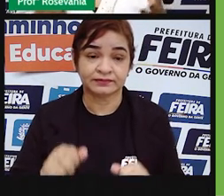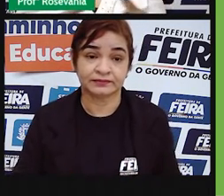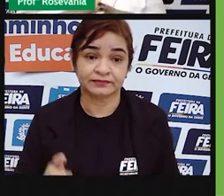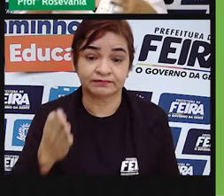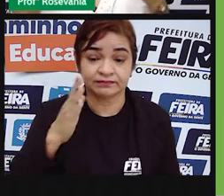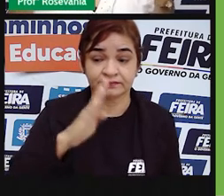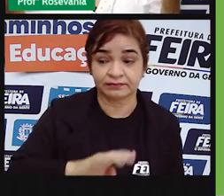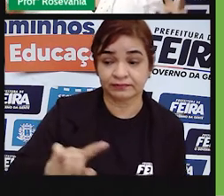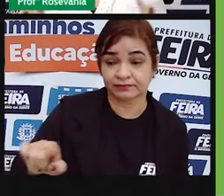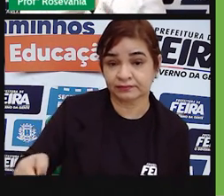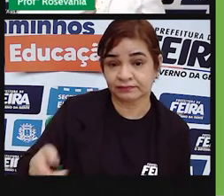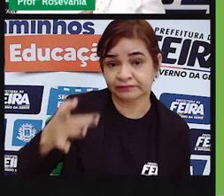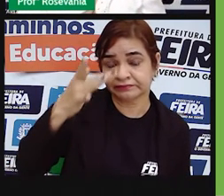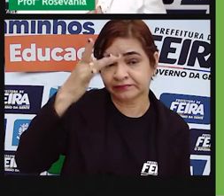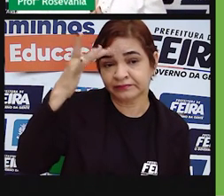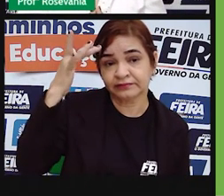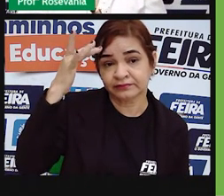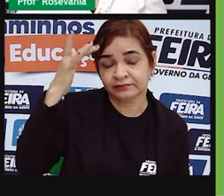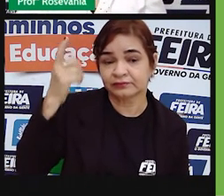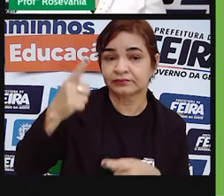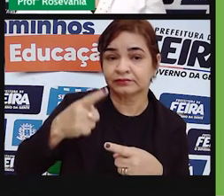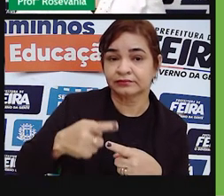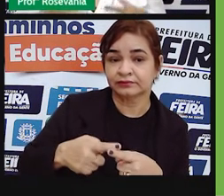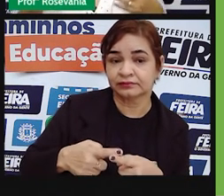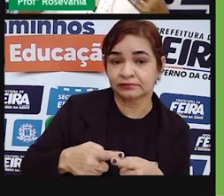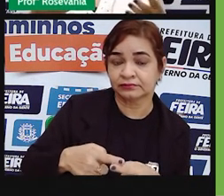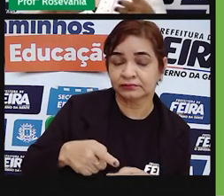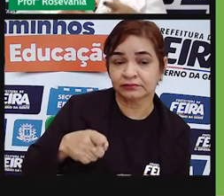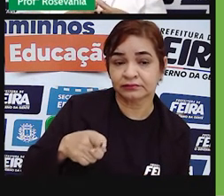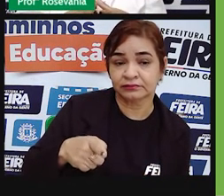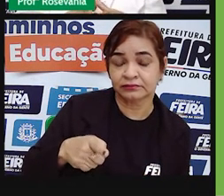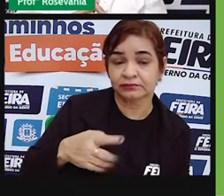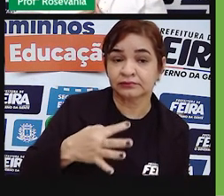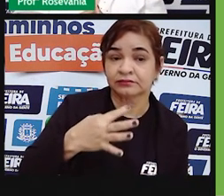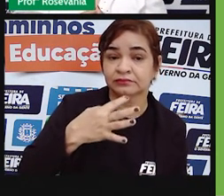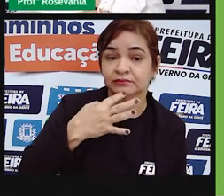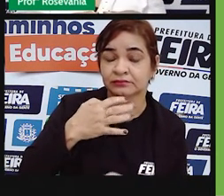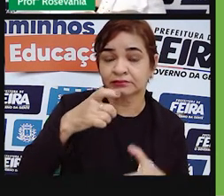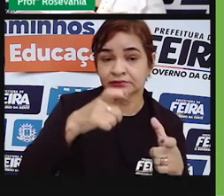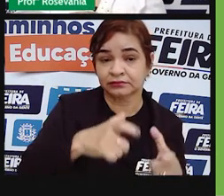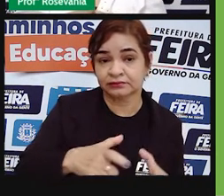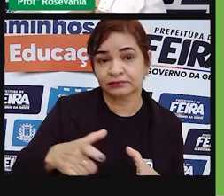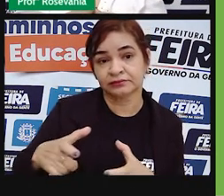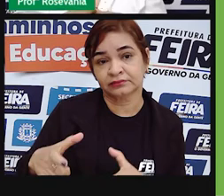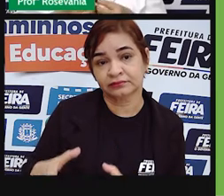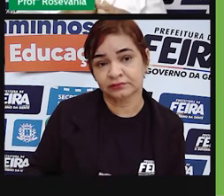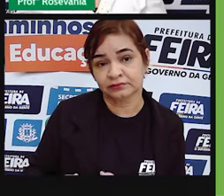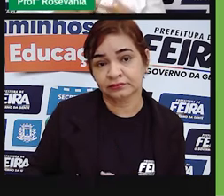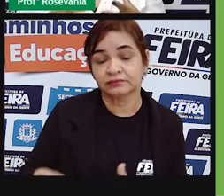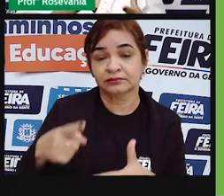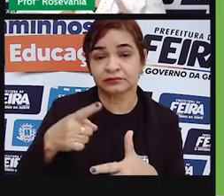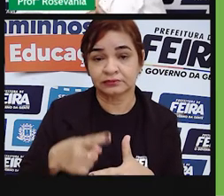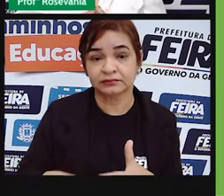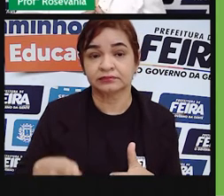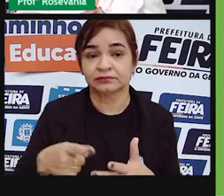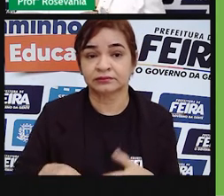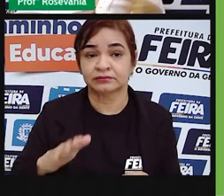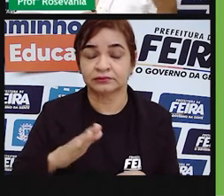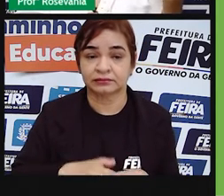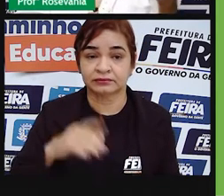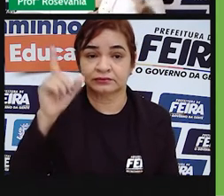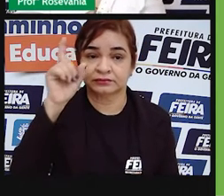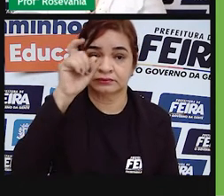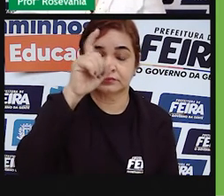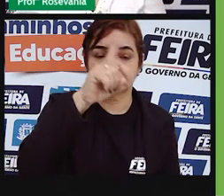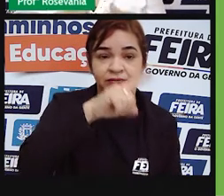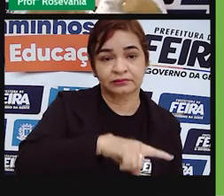pessoas enrolam, tomam o restinho de dinheiro que eles ainda têm e eles, infelizmente, ficam em situações mais difíceis ainda até do